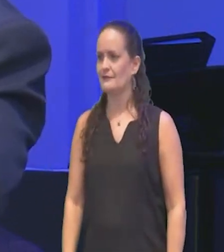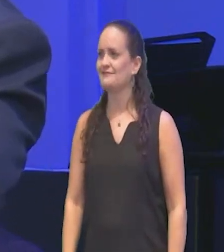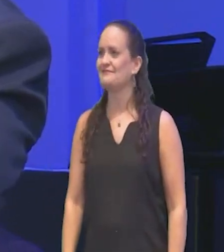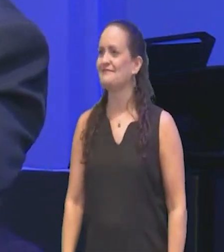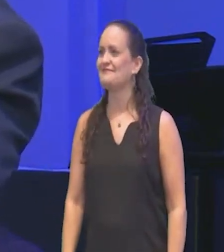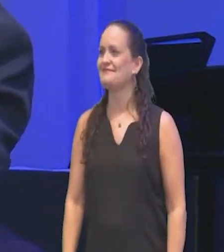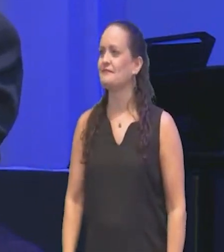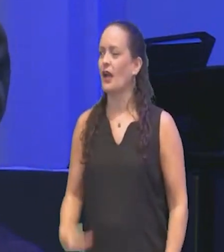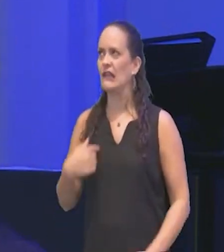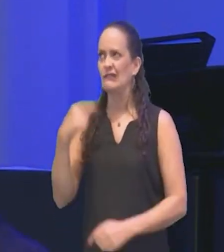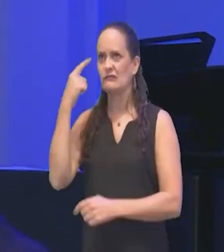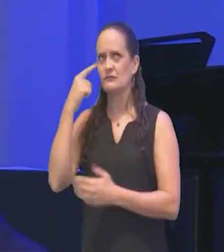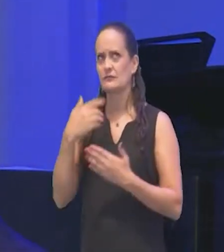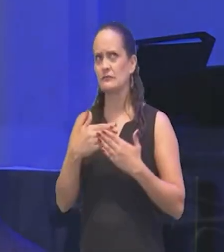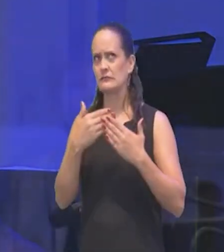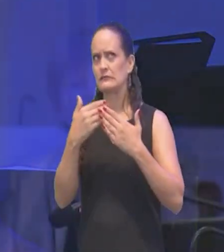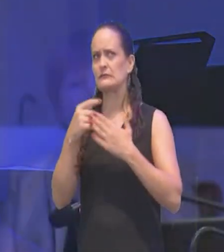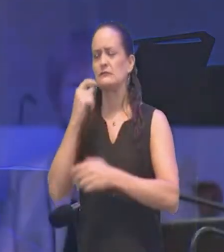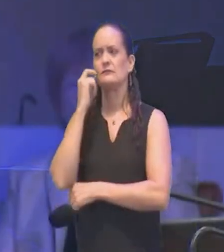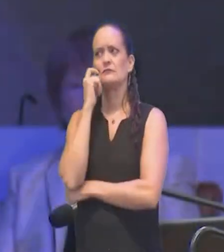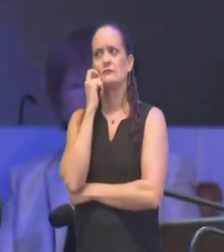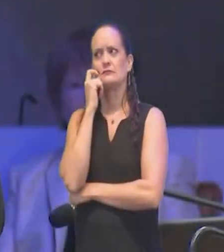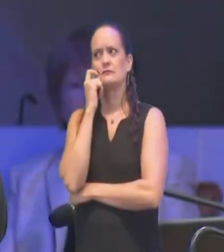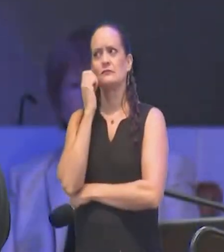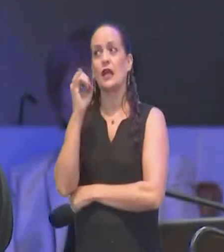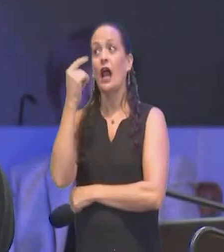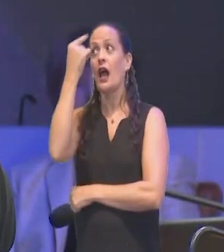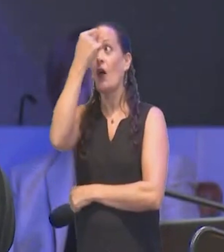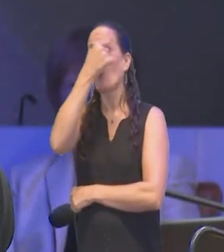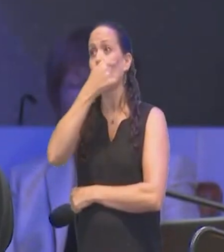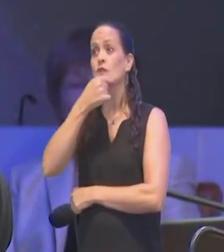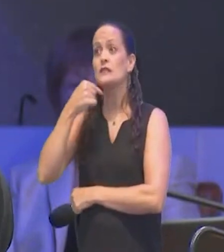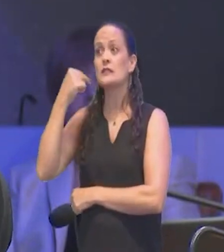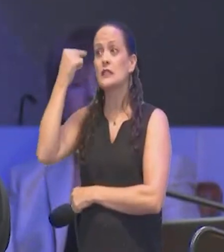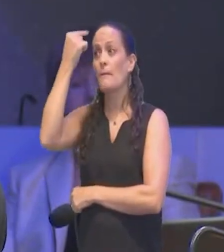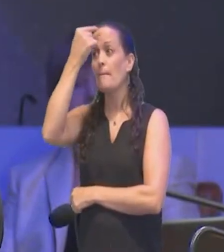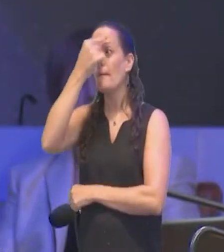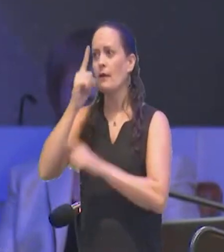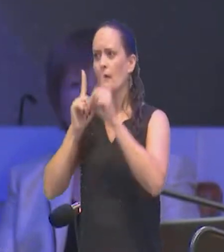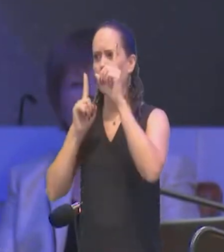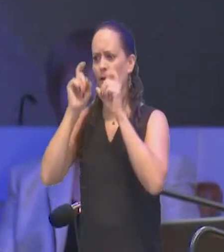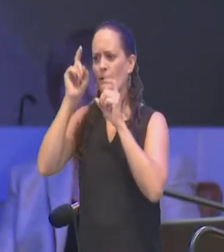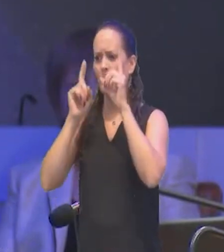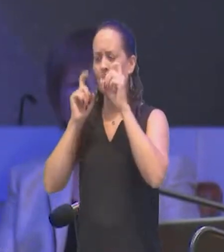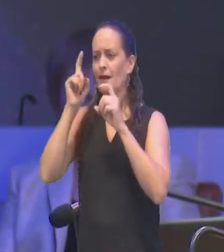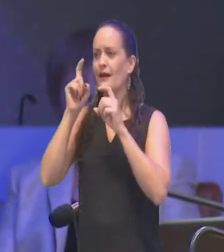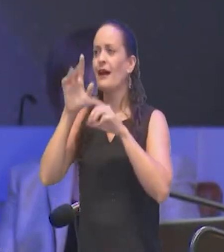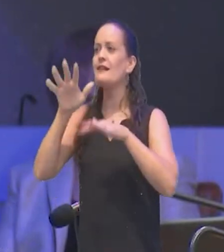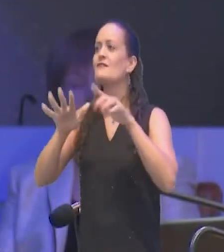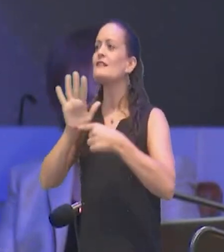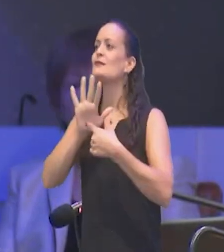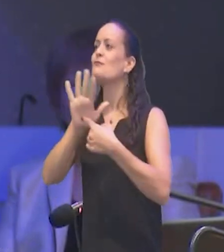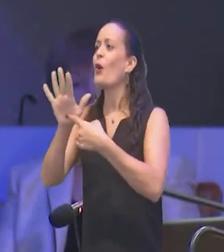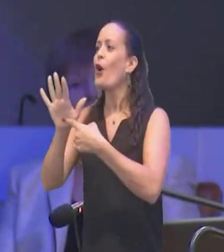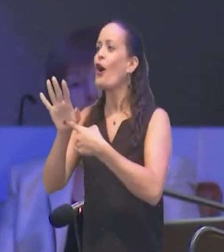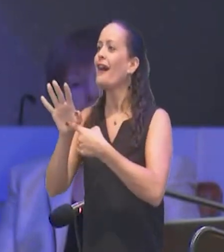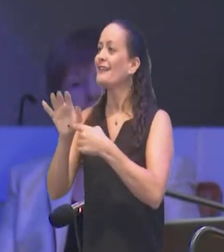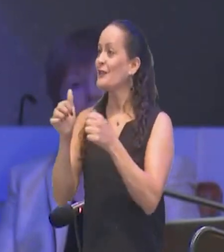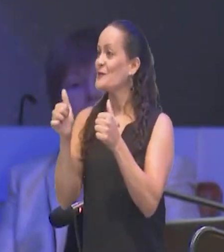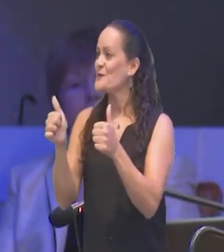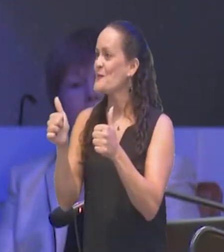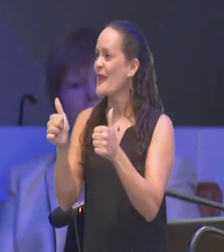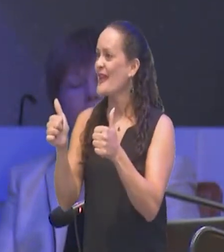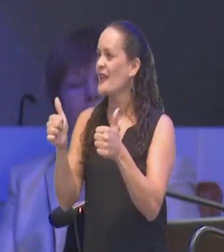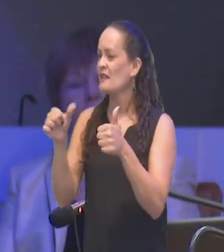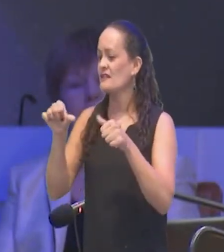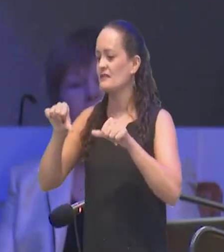pensando nisso, né? Que, quem sabe, o semblante da esposa possa refletir a bondade do marido dentro da nossa própria casa.